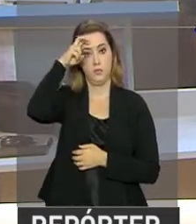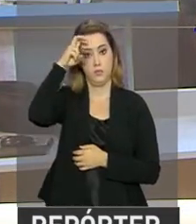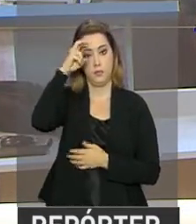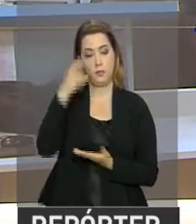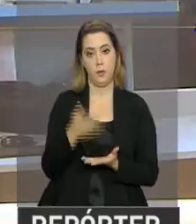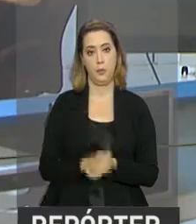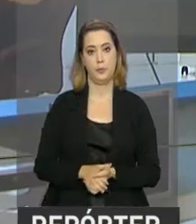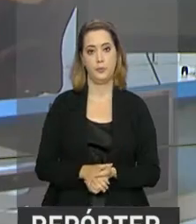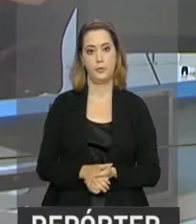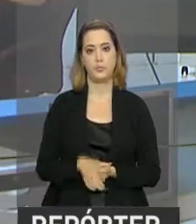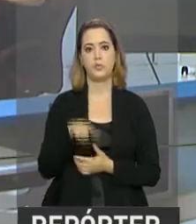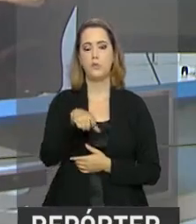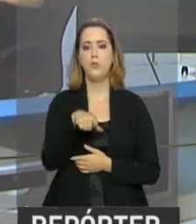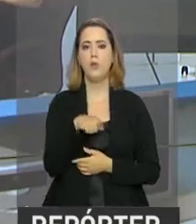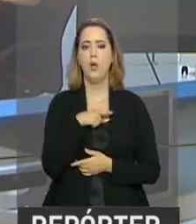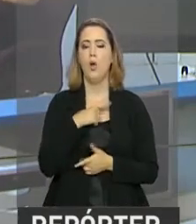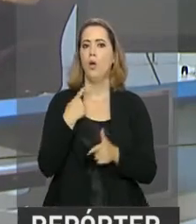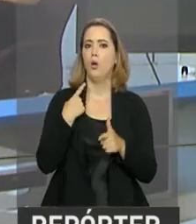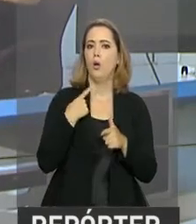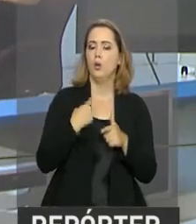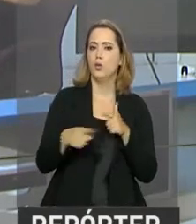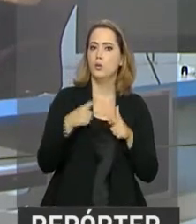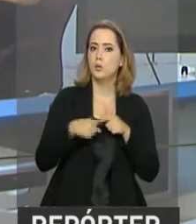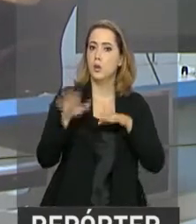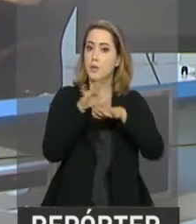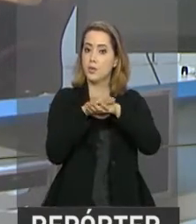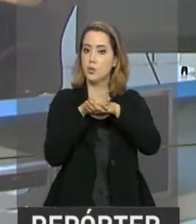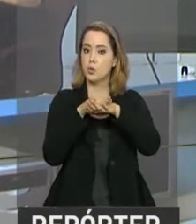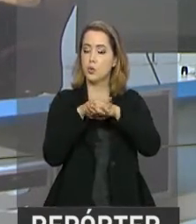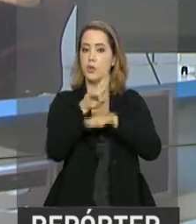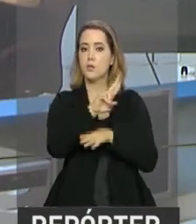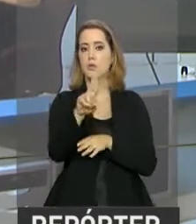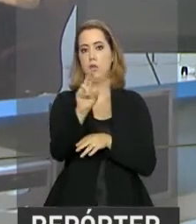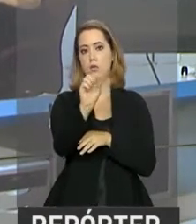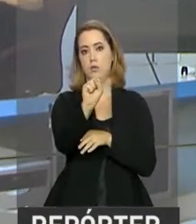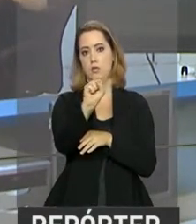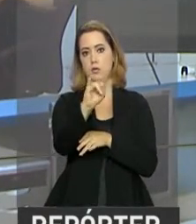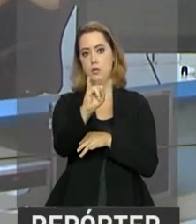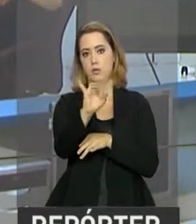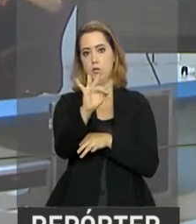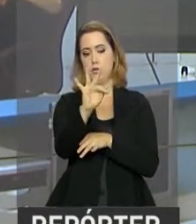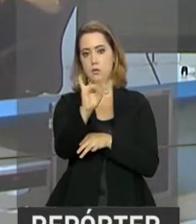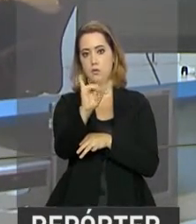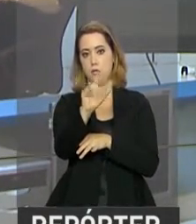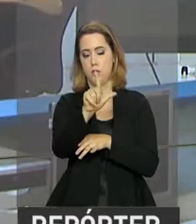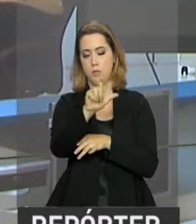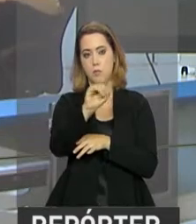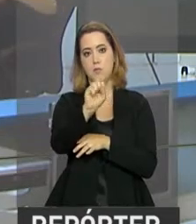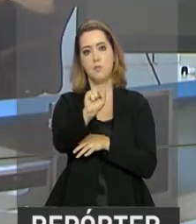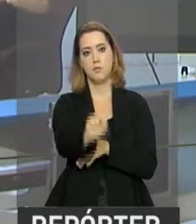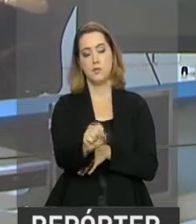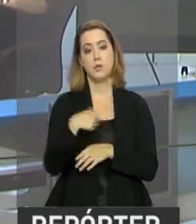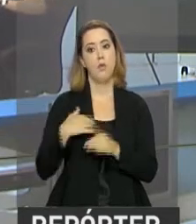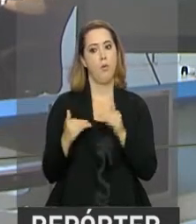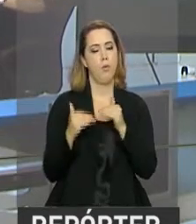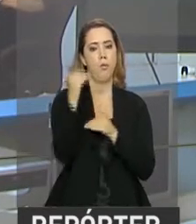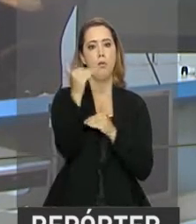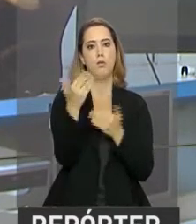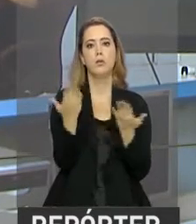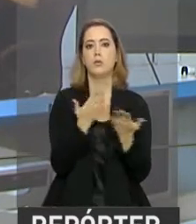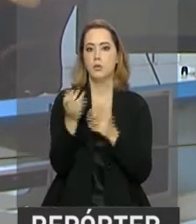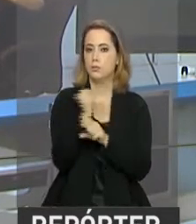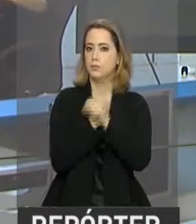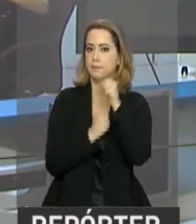quinta-feira os casos de sífilis do país aumentaram entre 2014 e 2015 uma campanha foi lançada